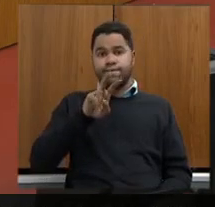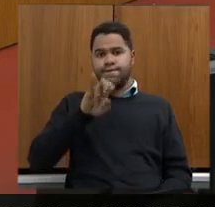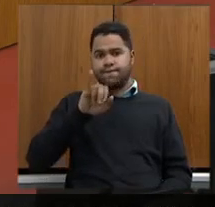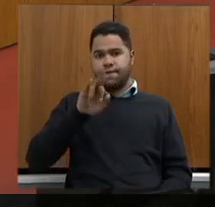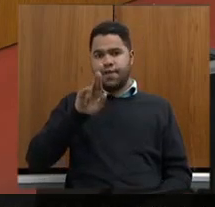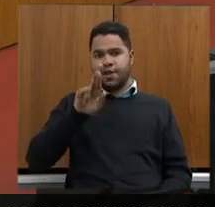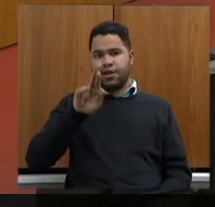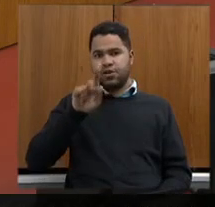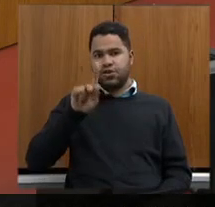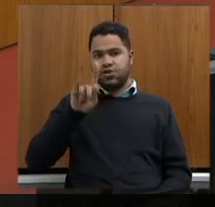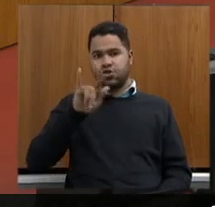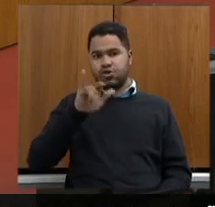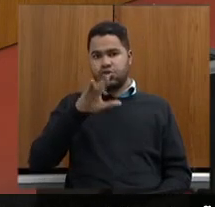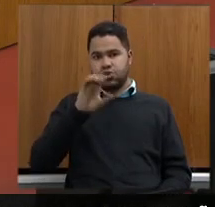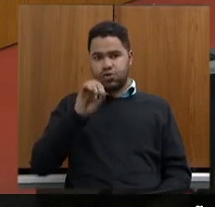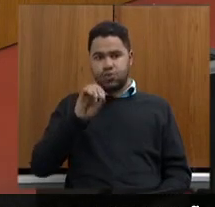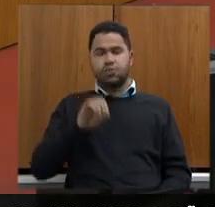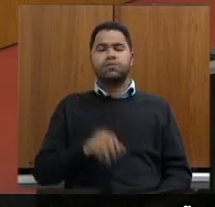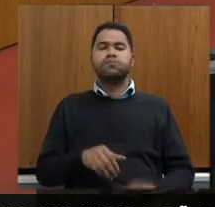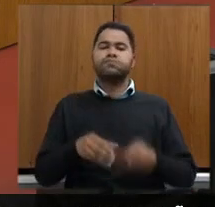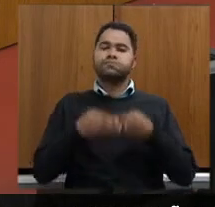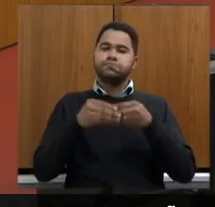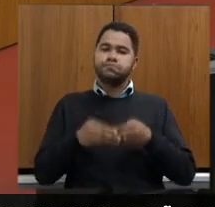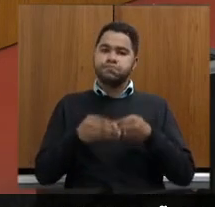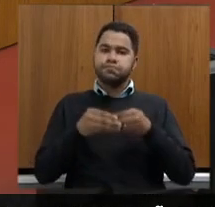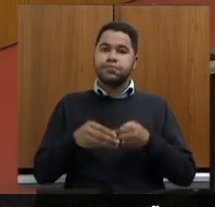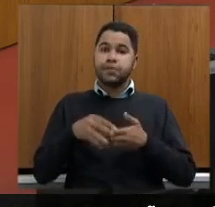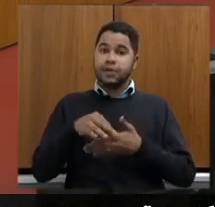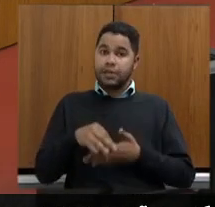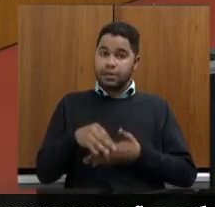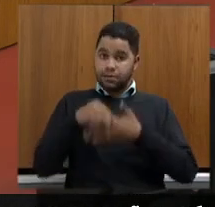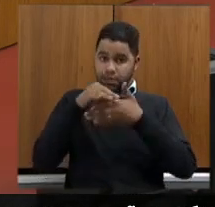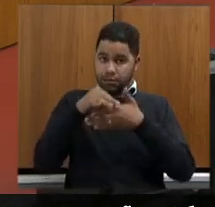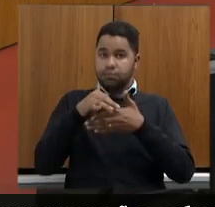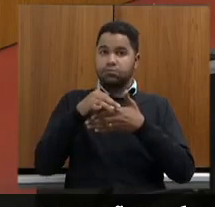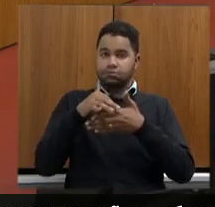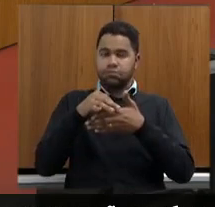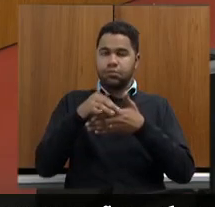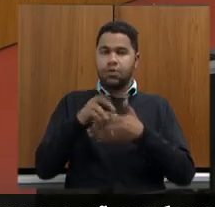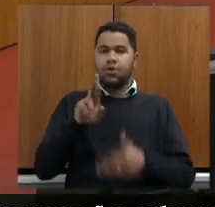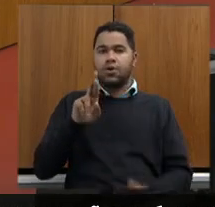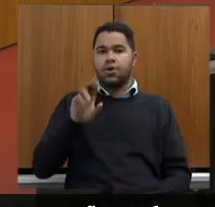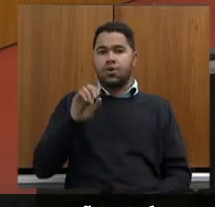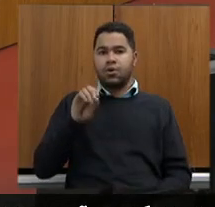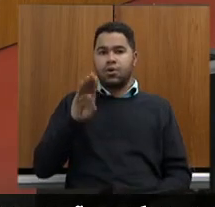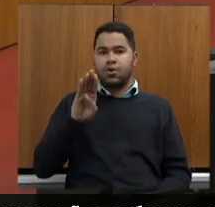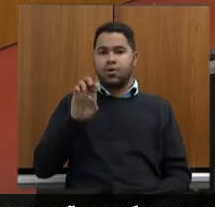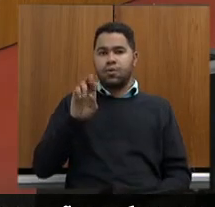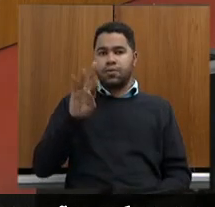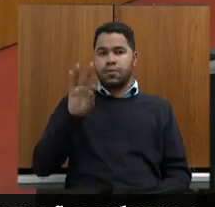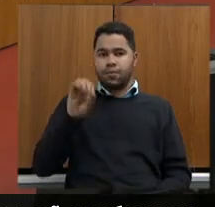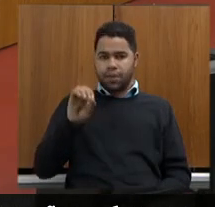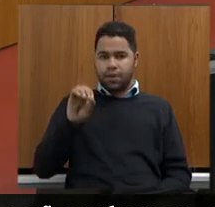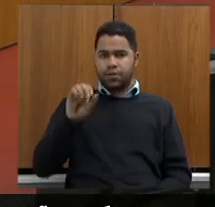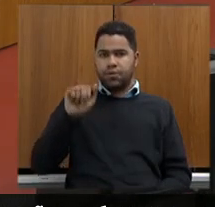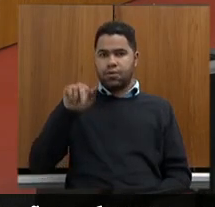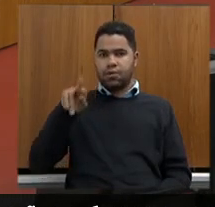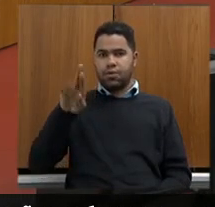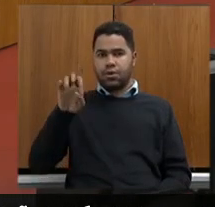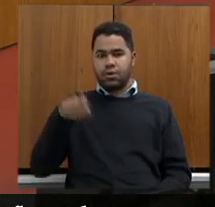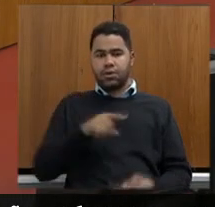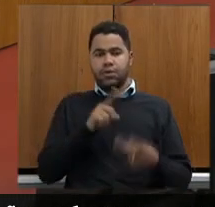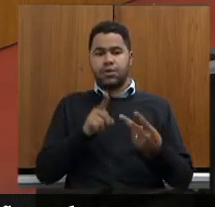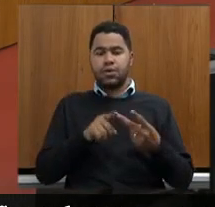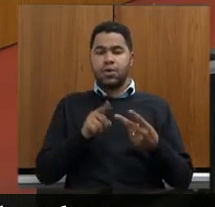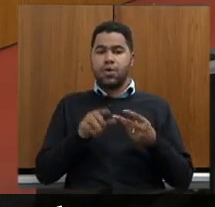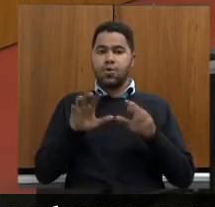Guimarães cumprimentar o nosso Líder Roberto Andrade nosso